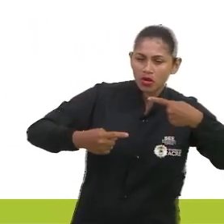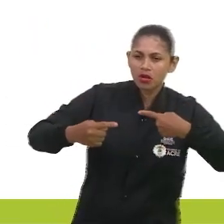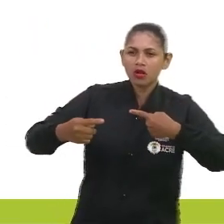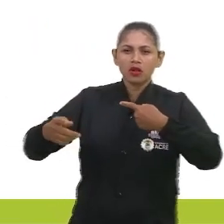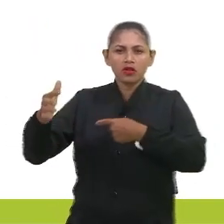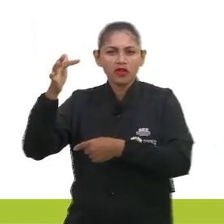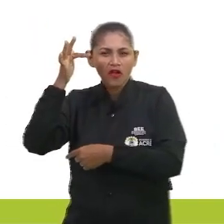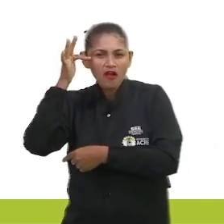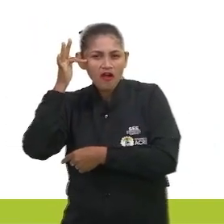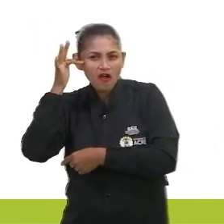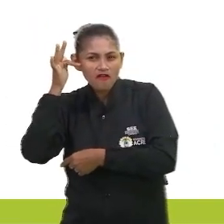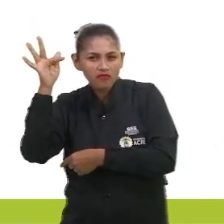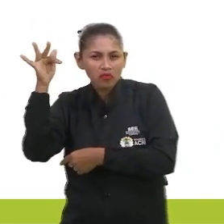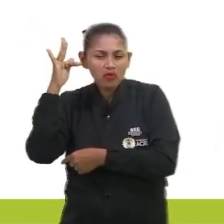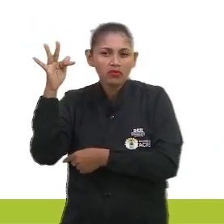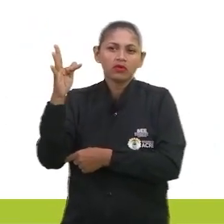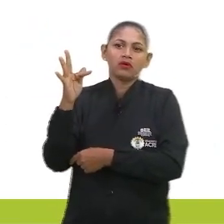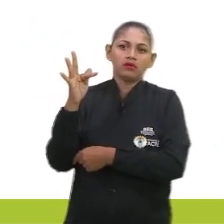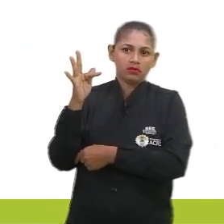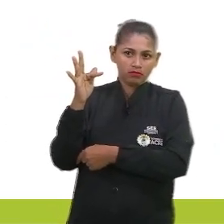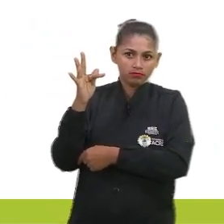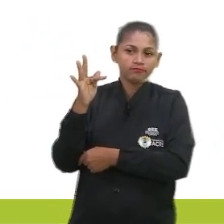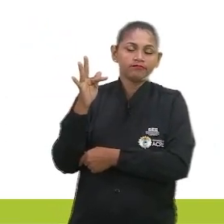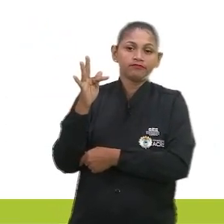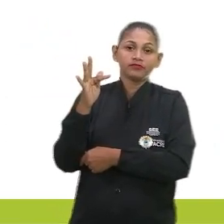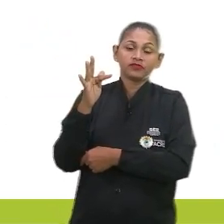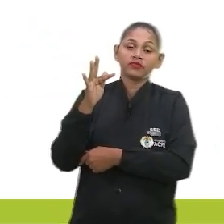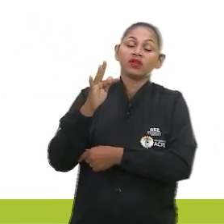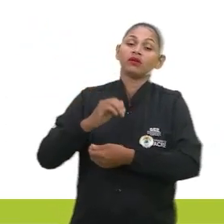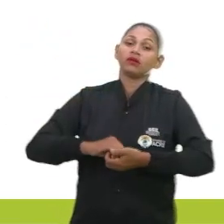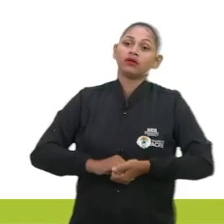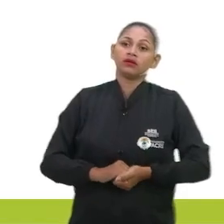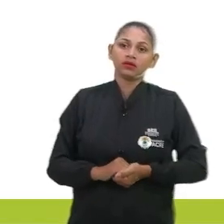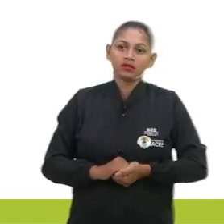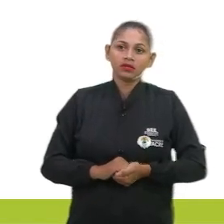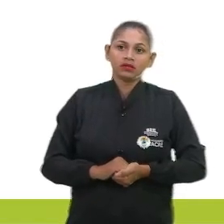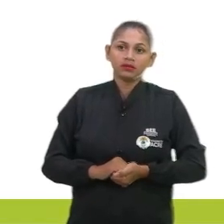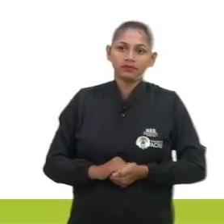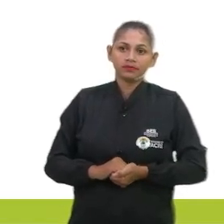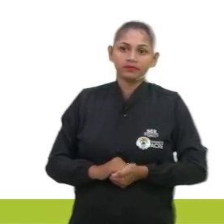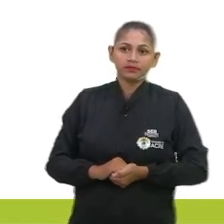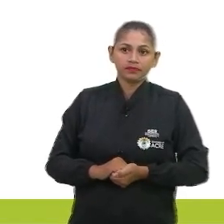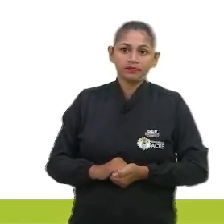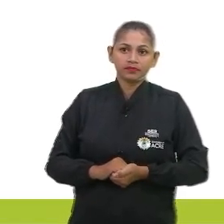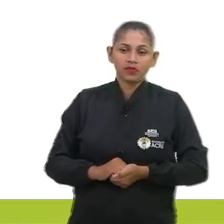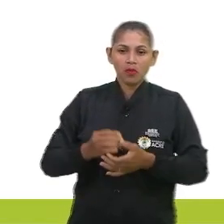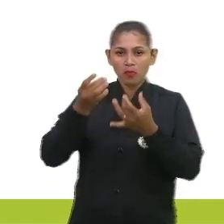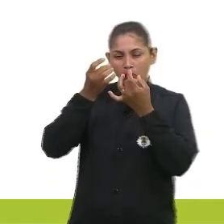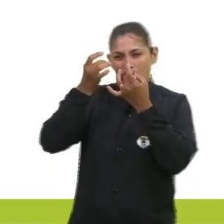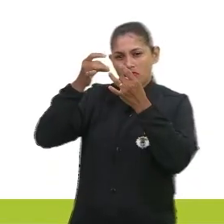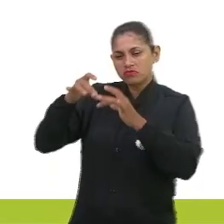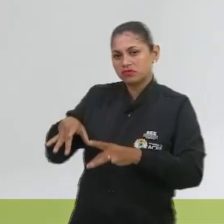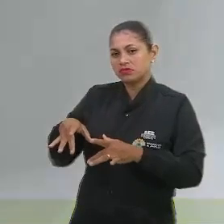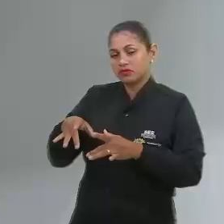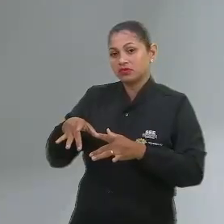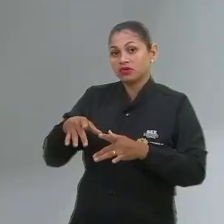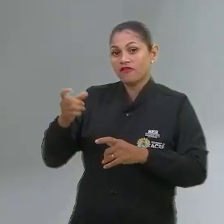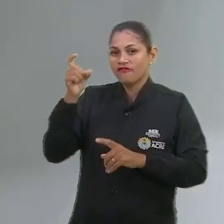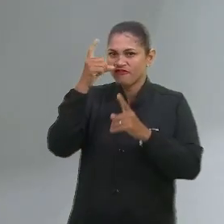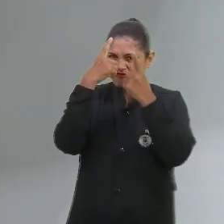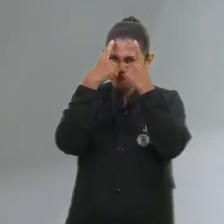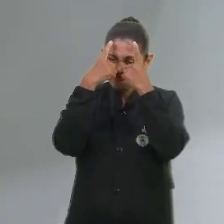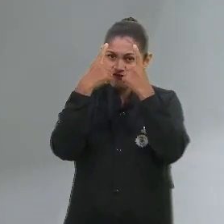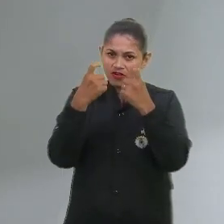vive. A banalização da violência, que infelizmente é uma realidade, e também as redes sociais, que, como a gente já conversou